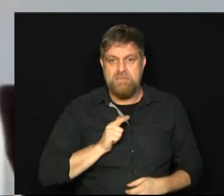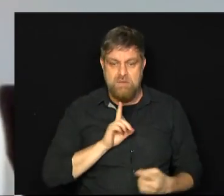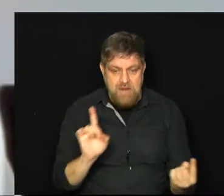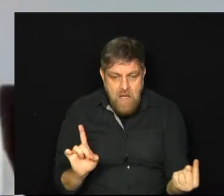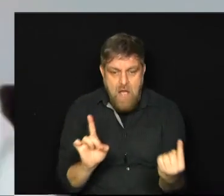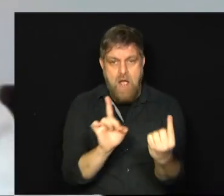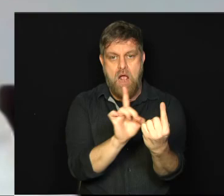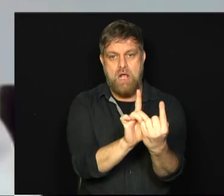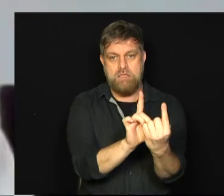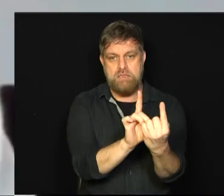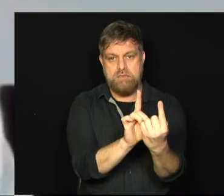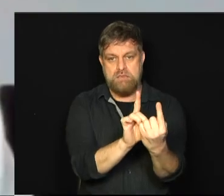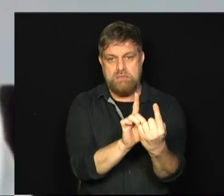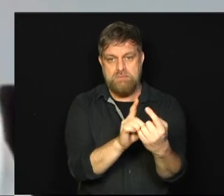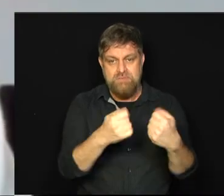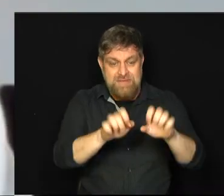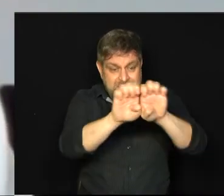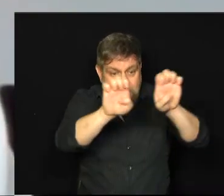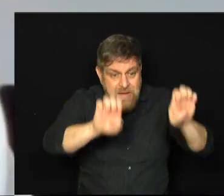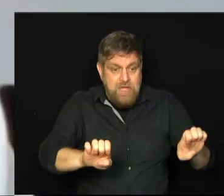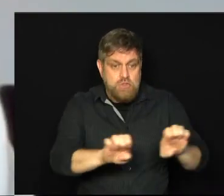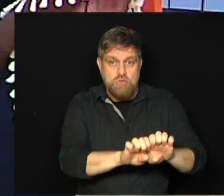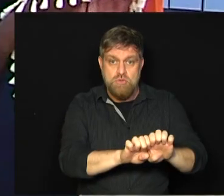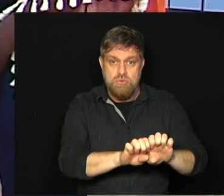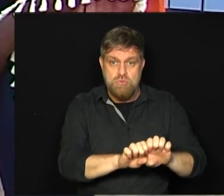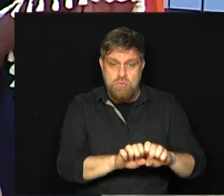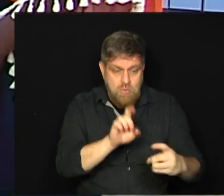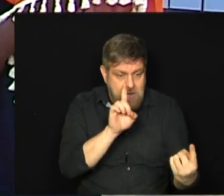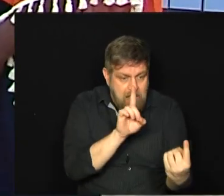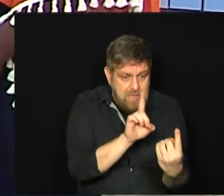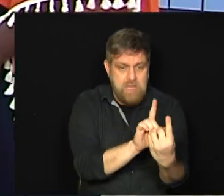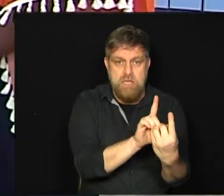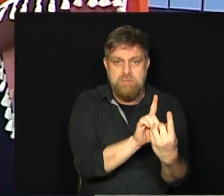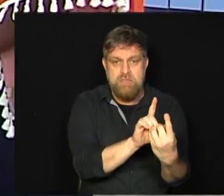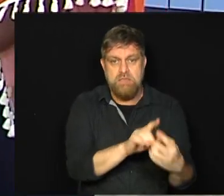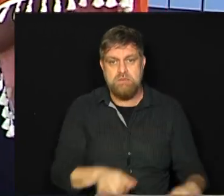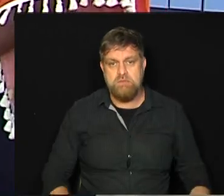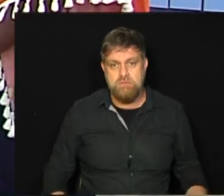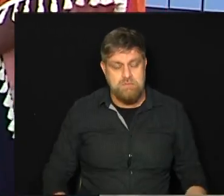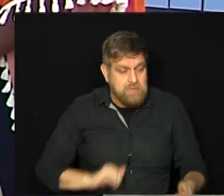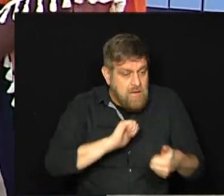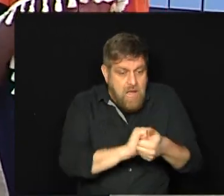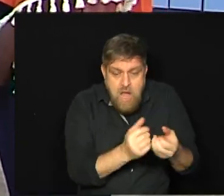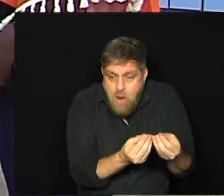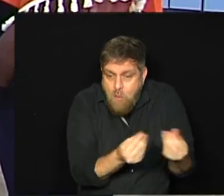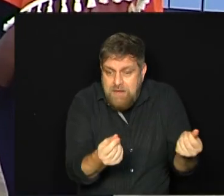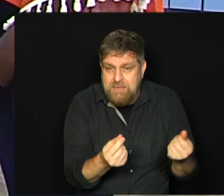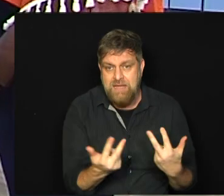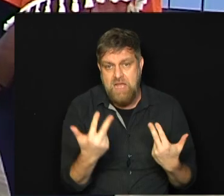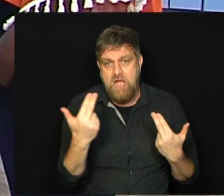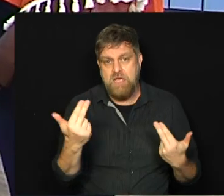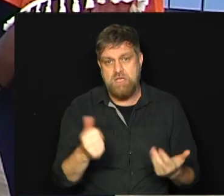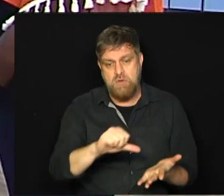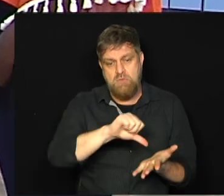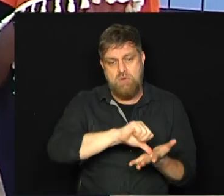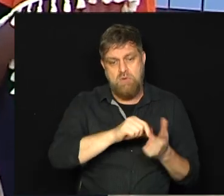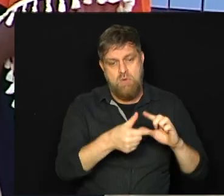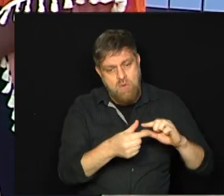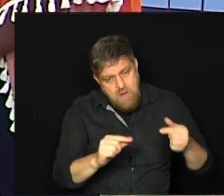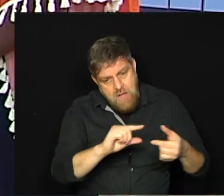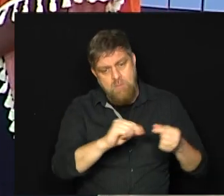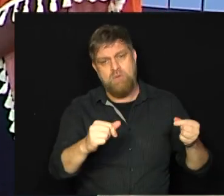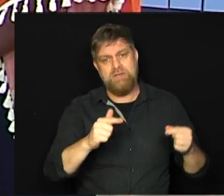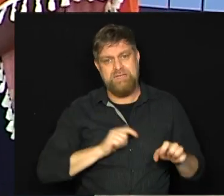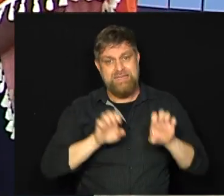essa criança. Que tem uma estrutura de atendimento real, possível, né, doutora? E de qualidade. Tem que ter